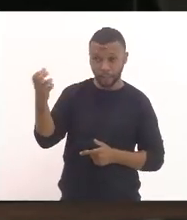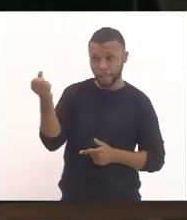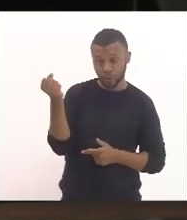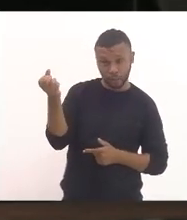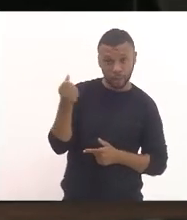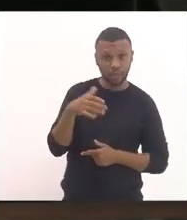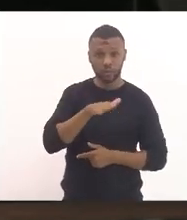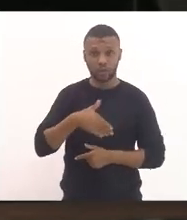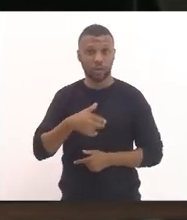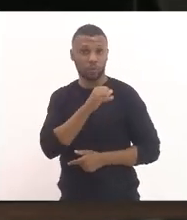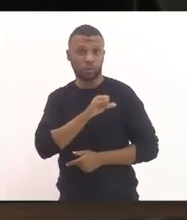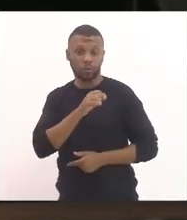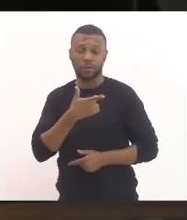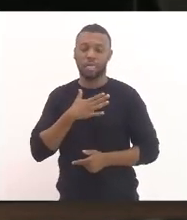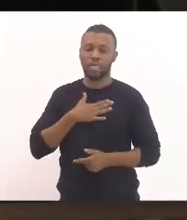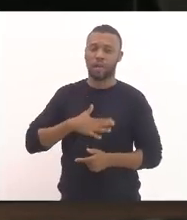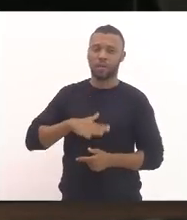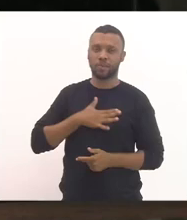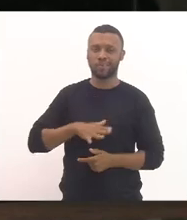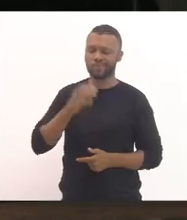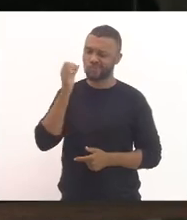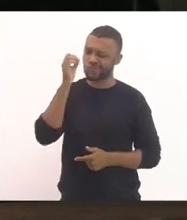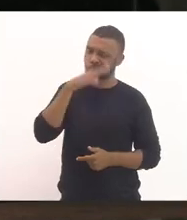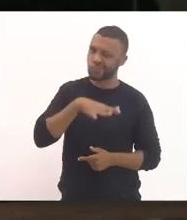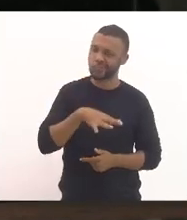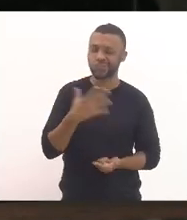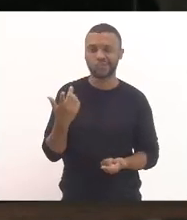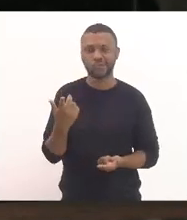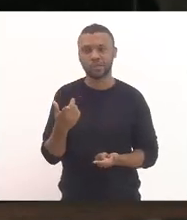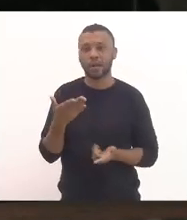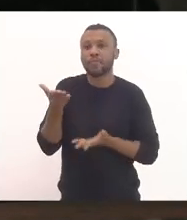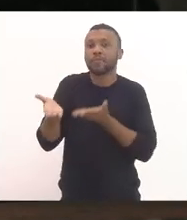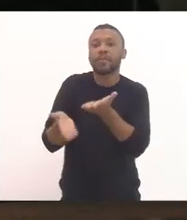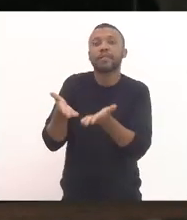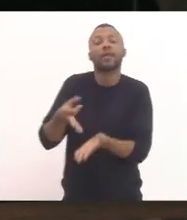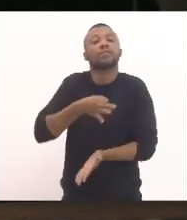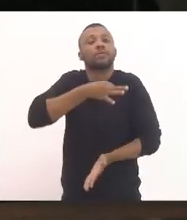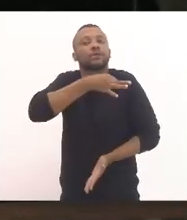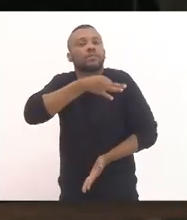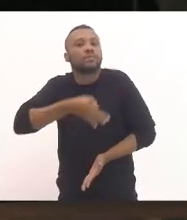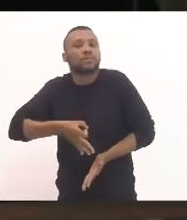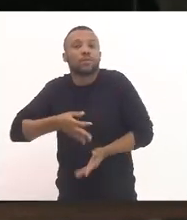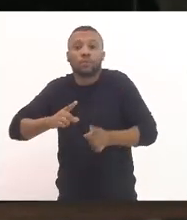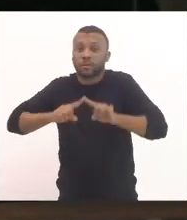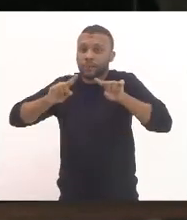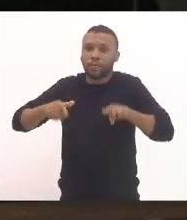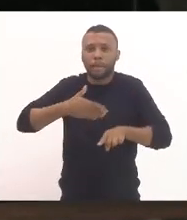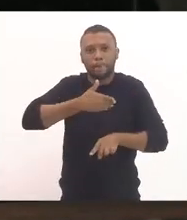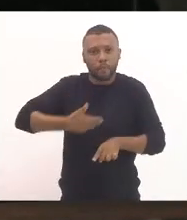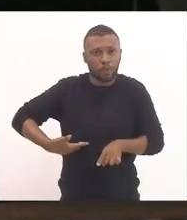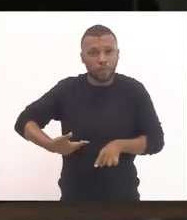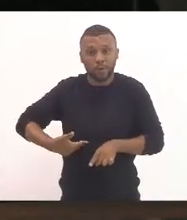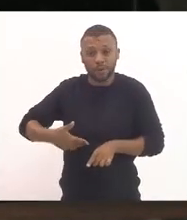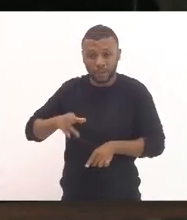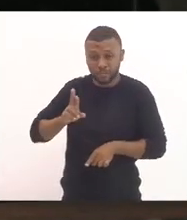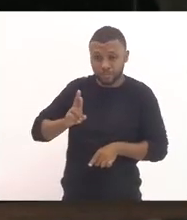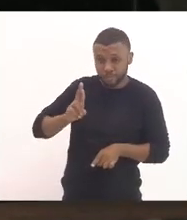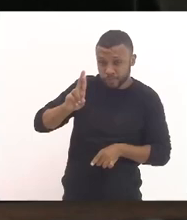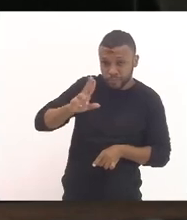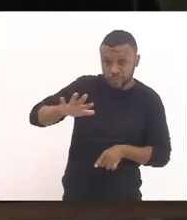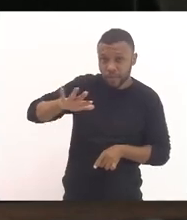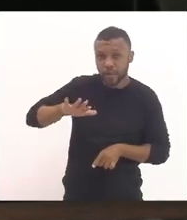temos tranquilidade nós temos tratado com dignidade até porque o servidor público agente da Segurança